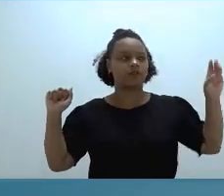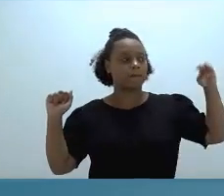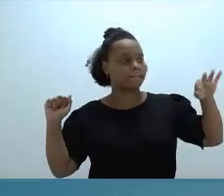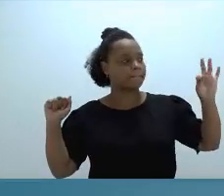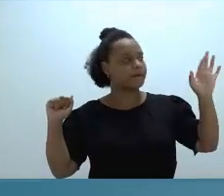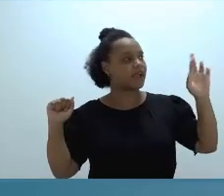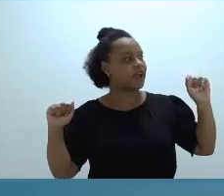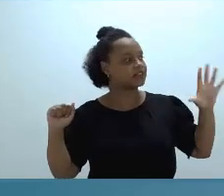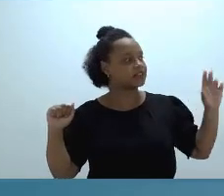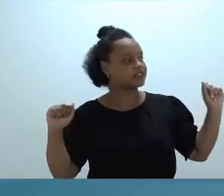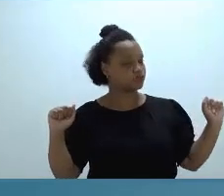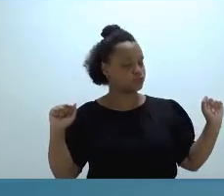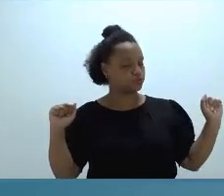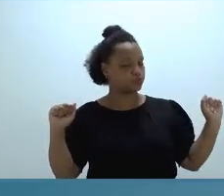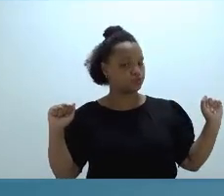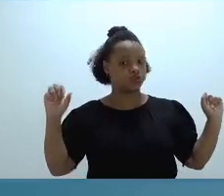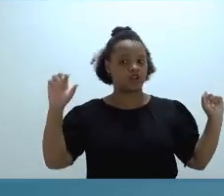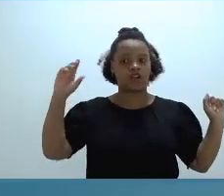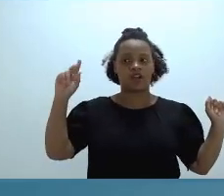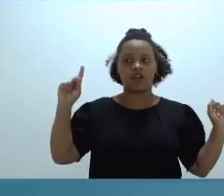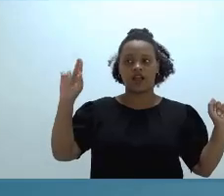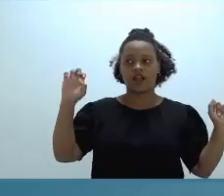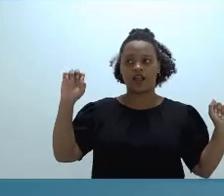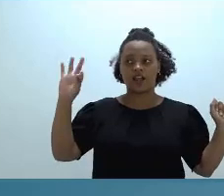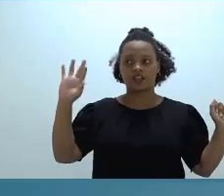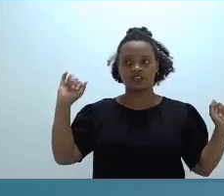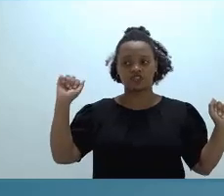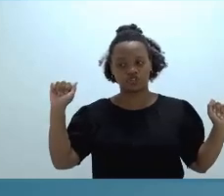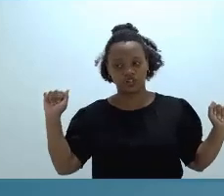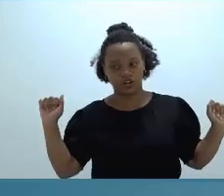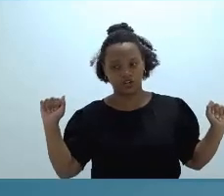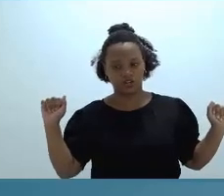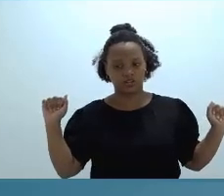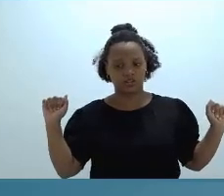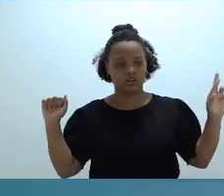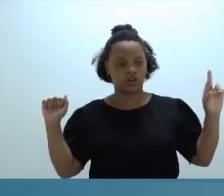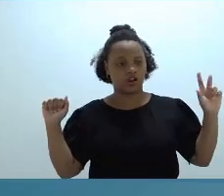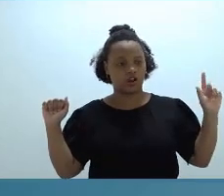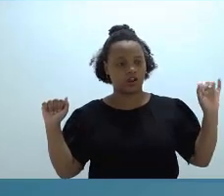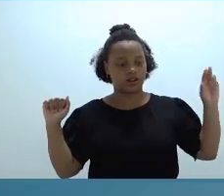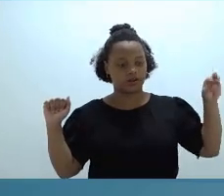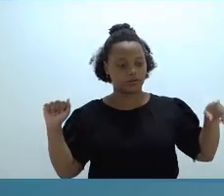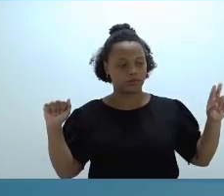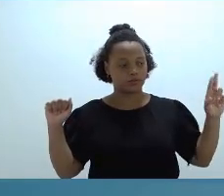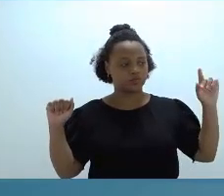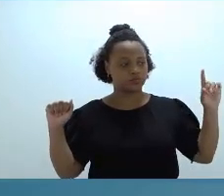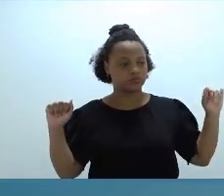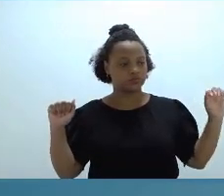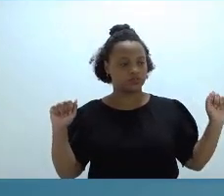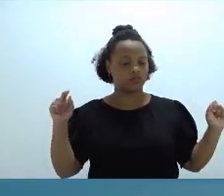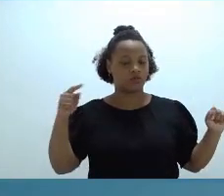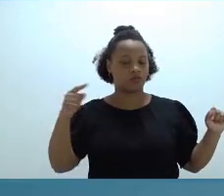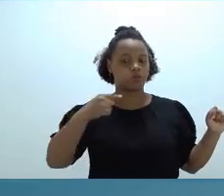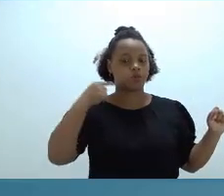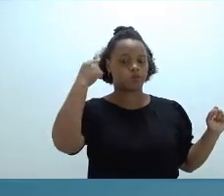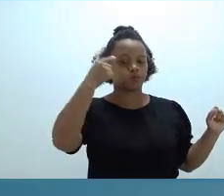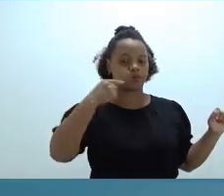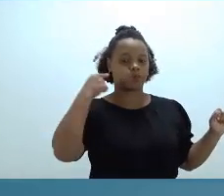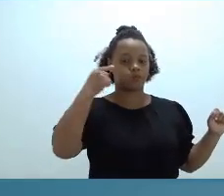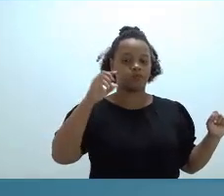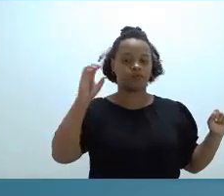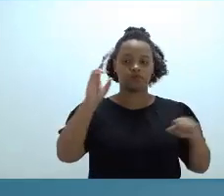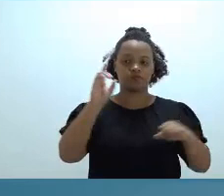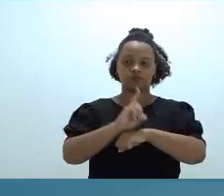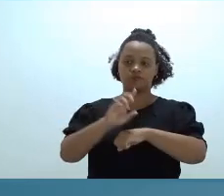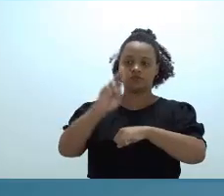Silva, Cátia do Socorro Carvalho Lima, Raimunda do Socorro Silva Barbosa, advogado Dr. Mário